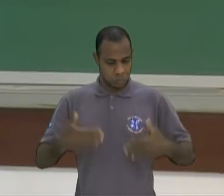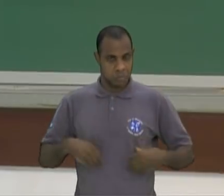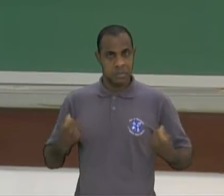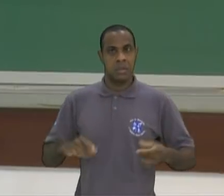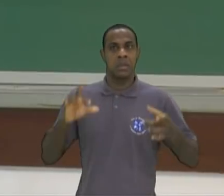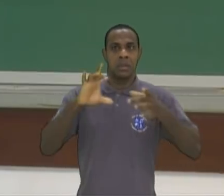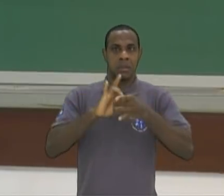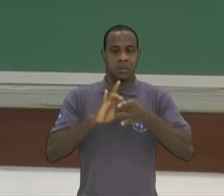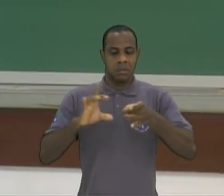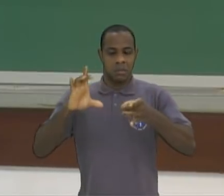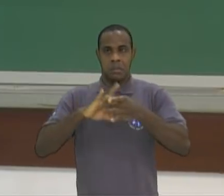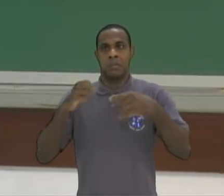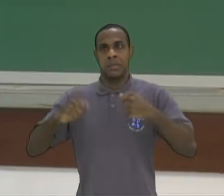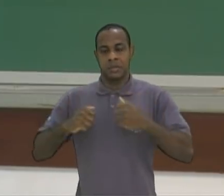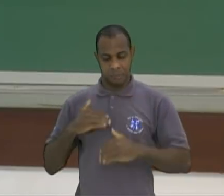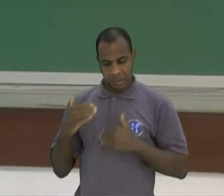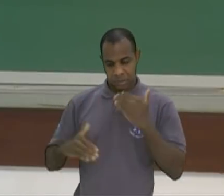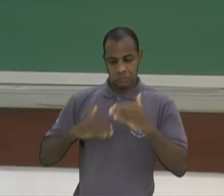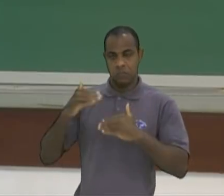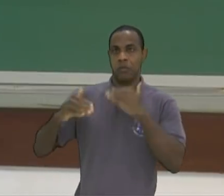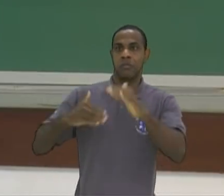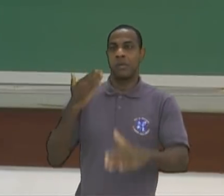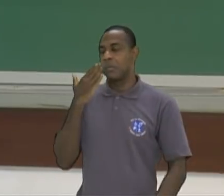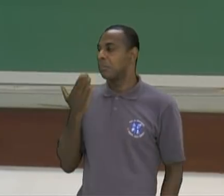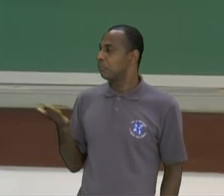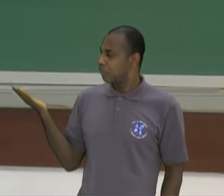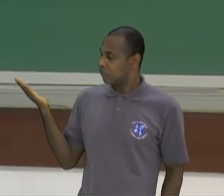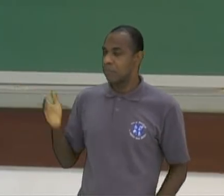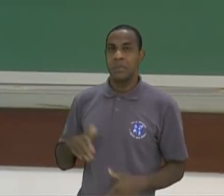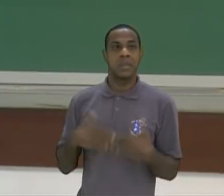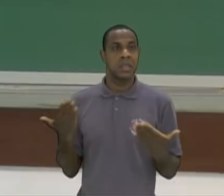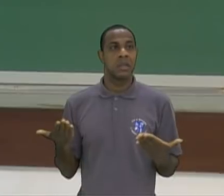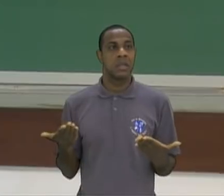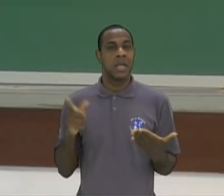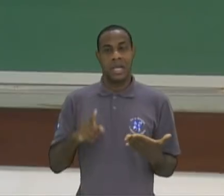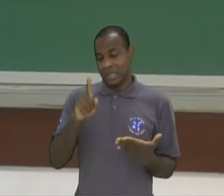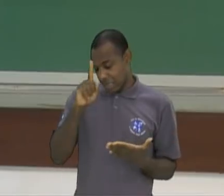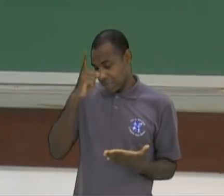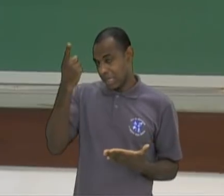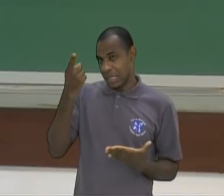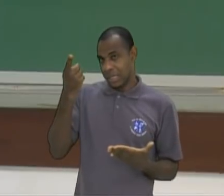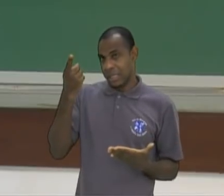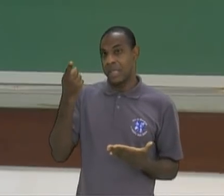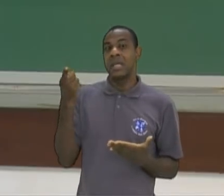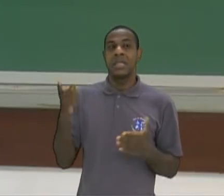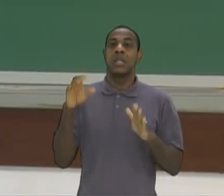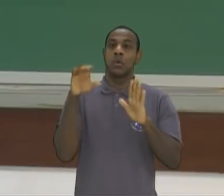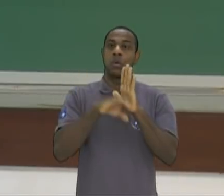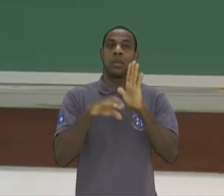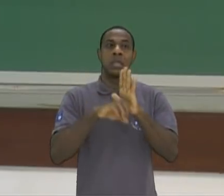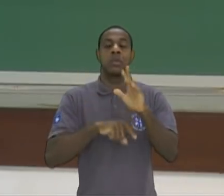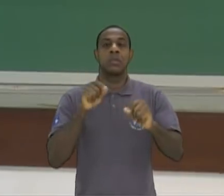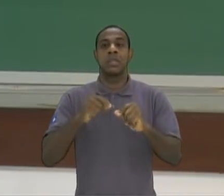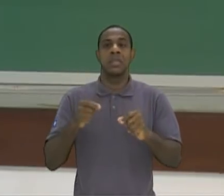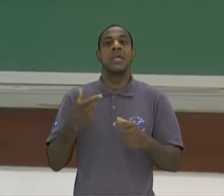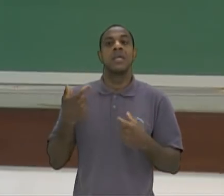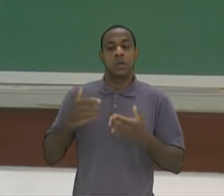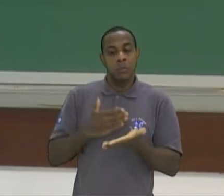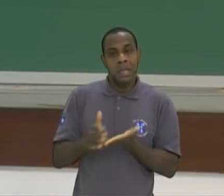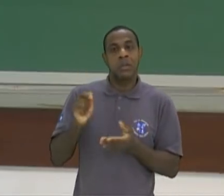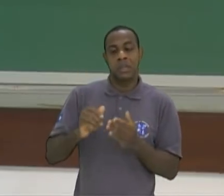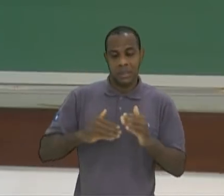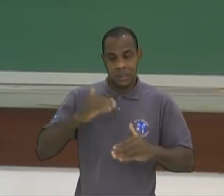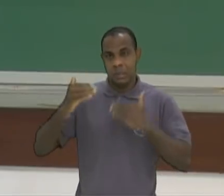manter, né, para se desenvolver. Então foi justamente aí, a partir dessas ideias, desses ideais, que ela acaba desenvolvendo o